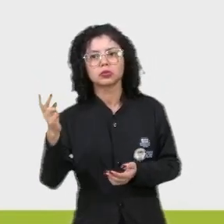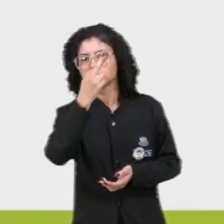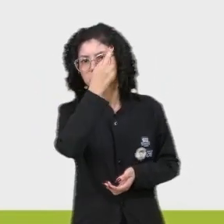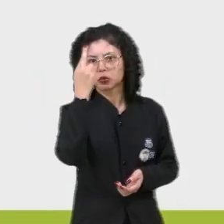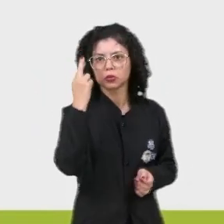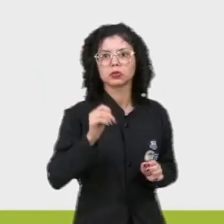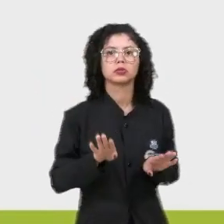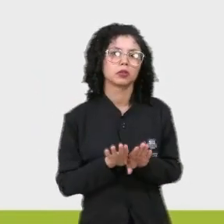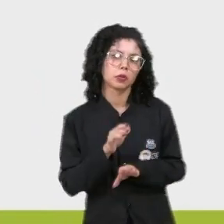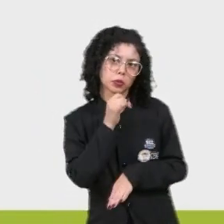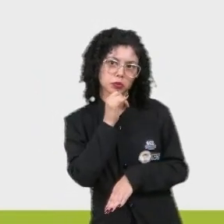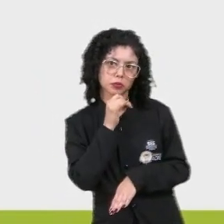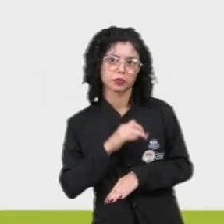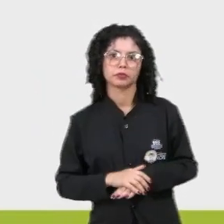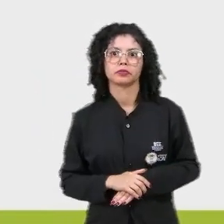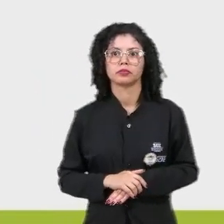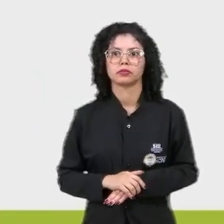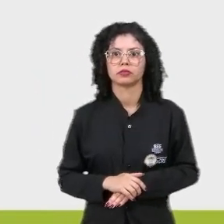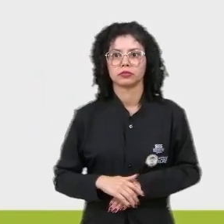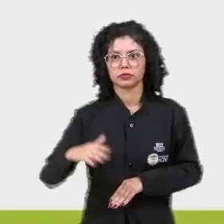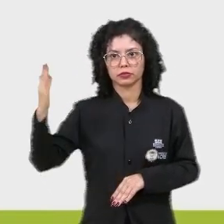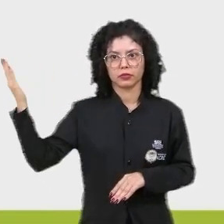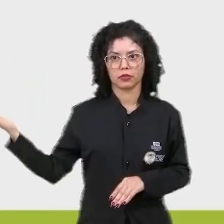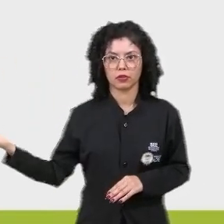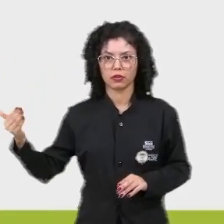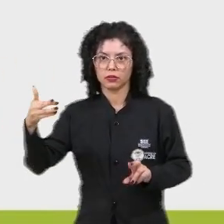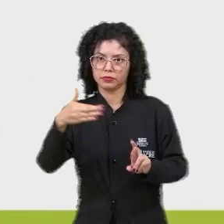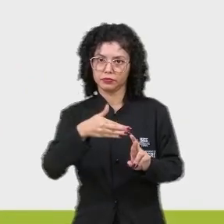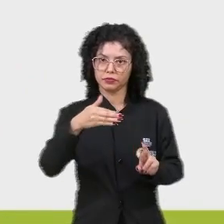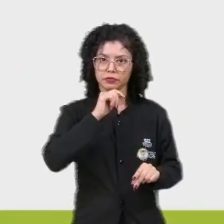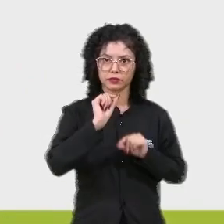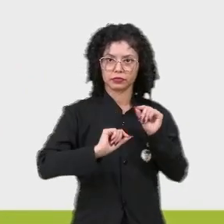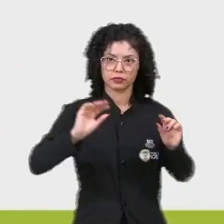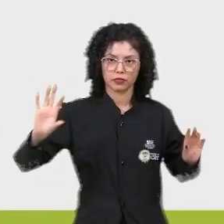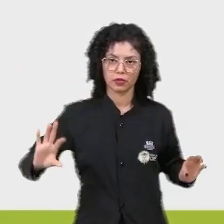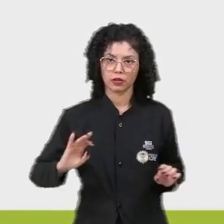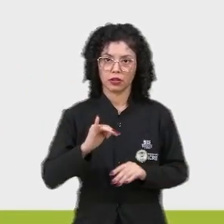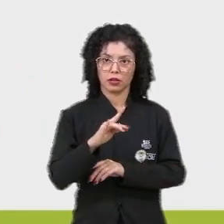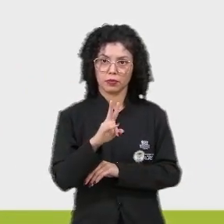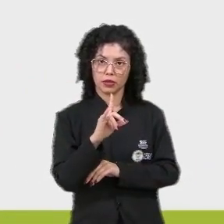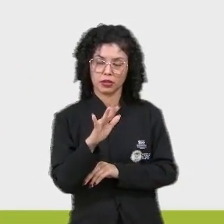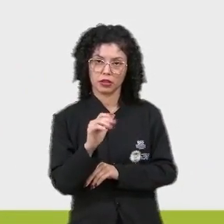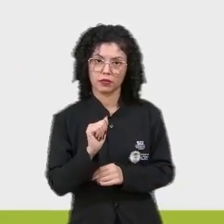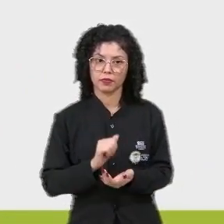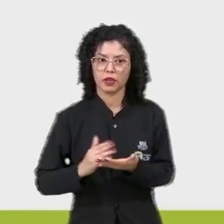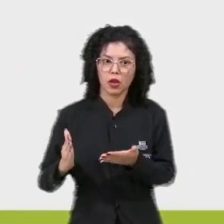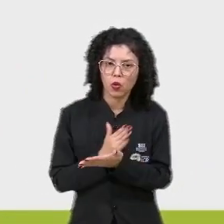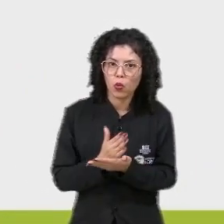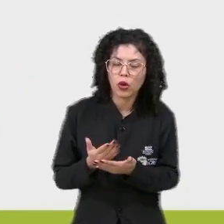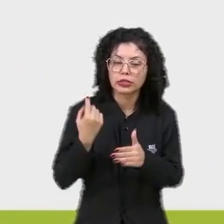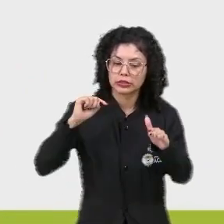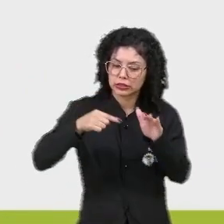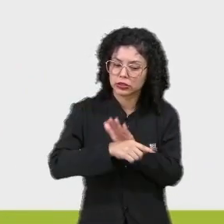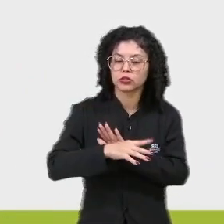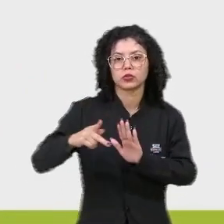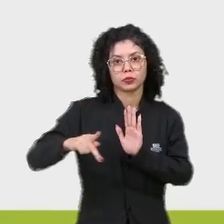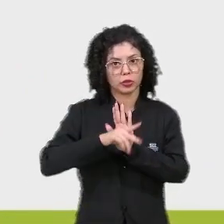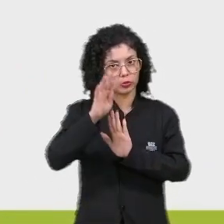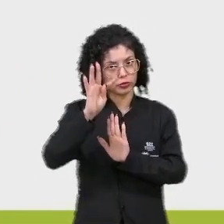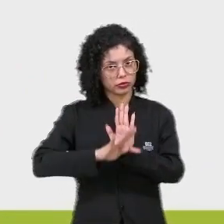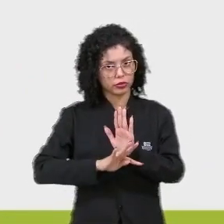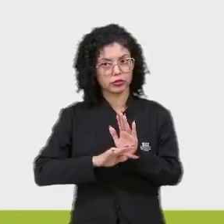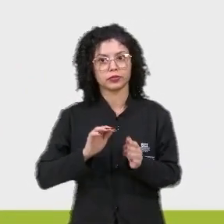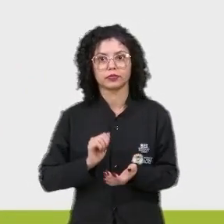histórico, por exemplo. Essa referência pode ser implícita, algo que está dentro do